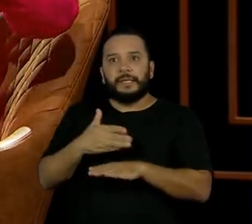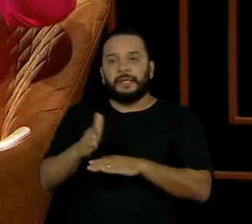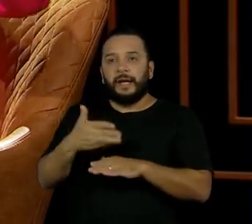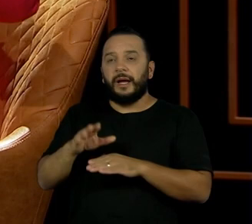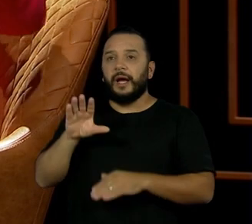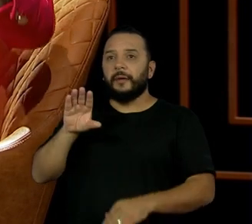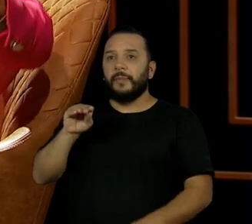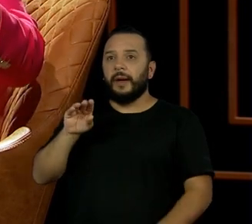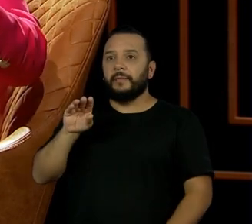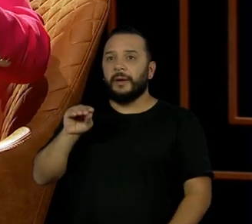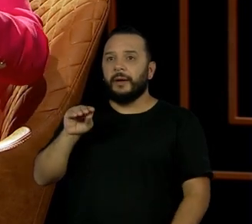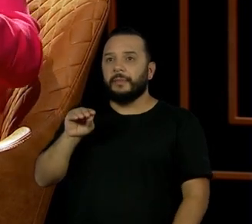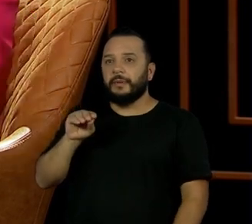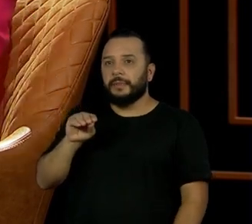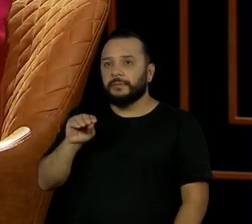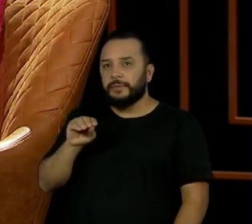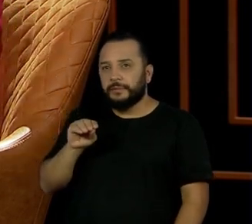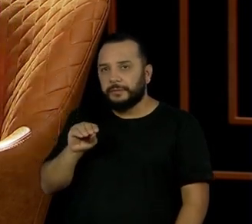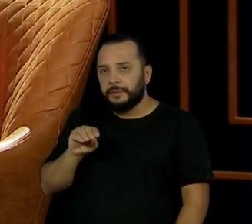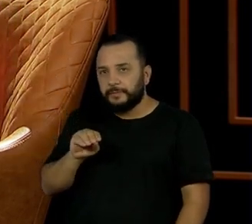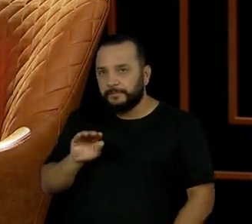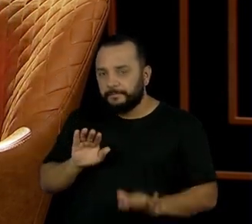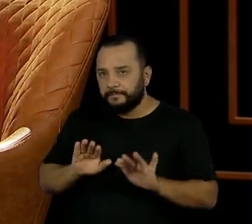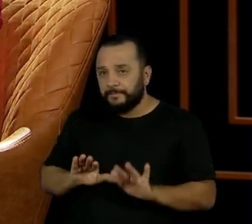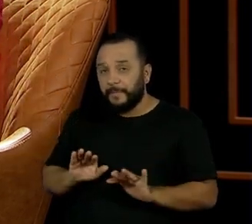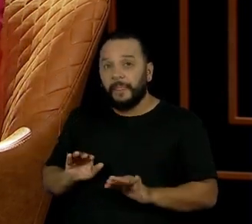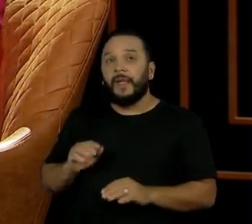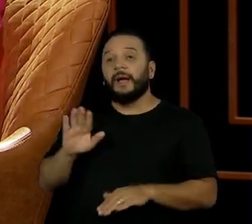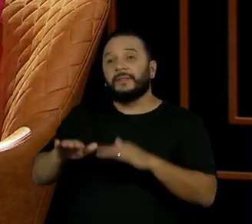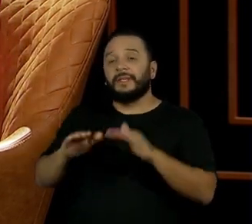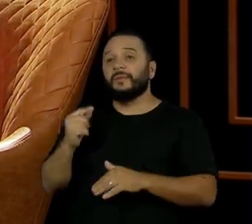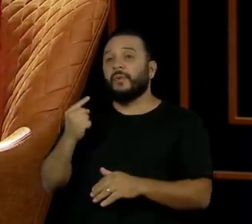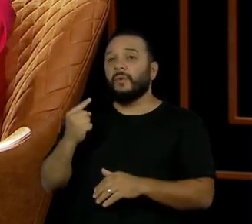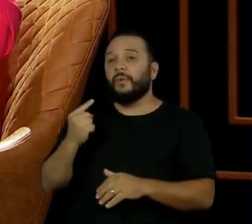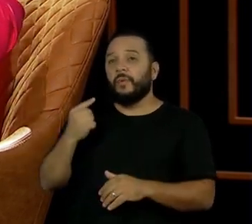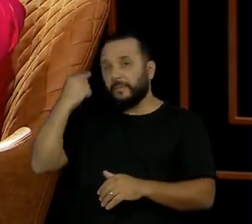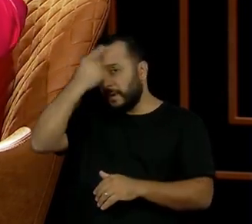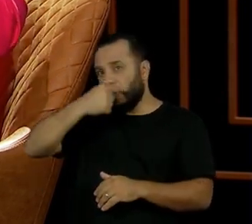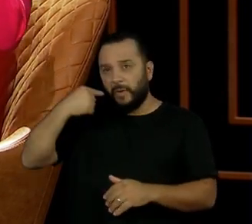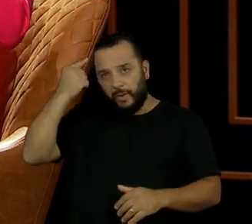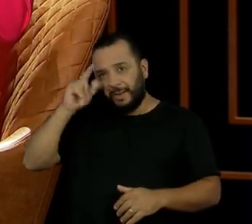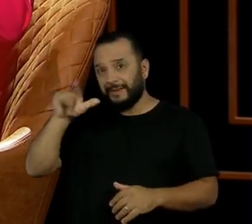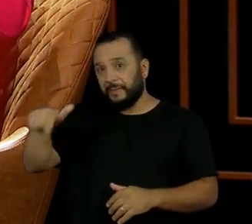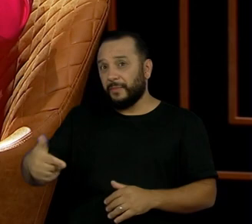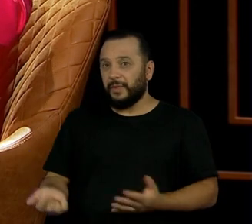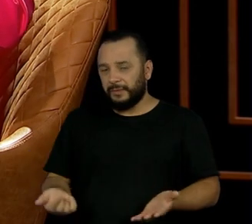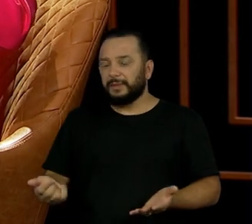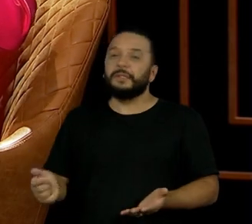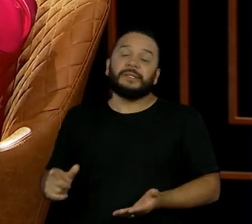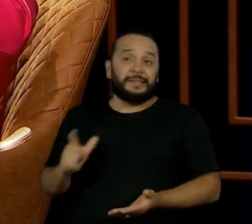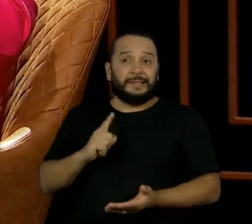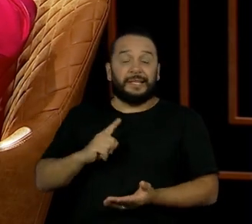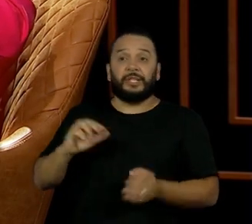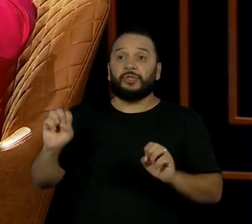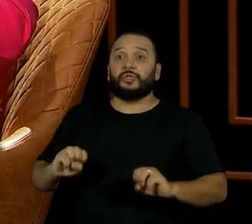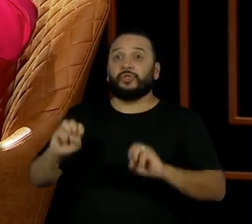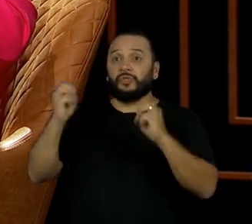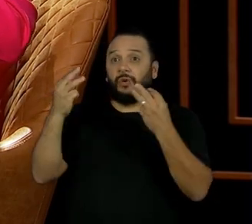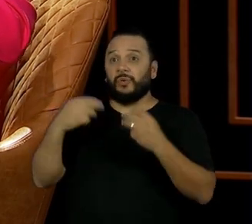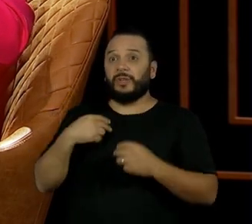uma hora depois do show então não tenho aquele ritual sair do show com a voz quente que ela tá